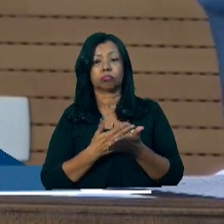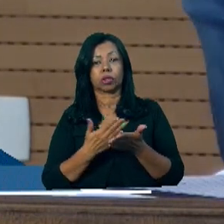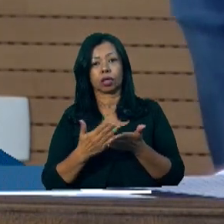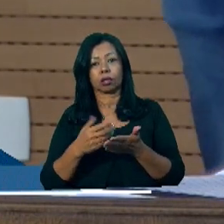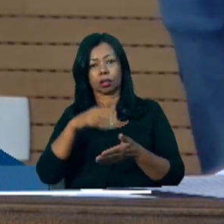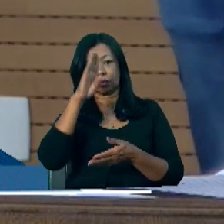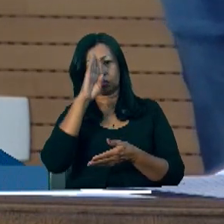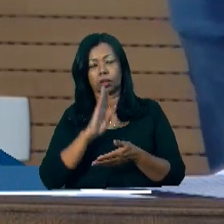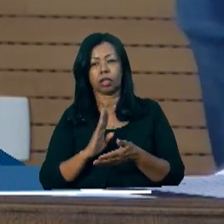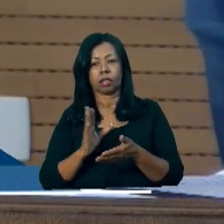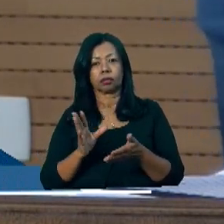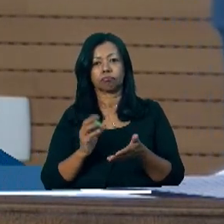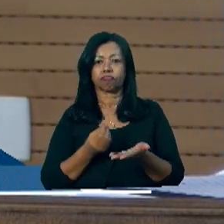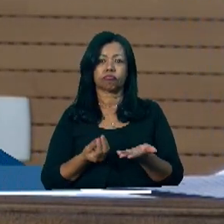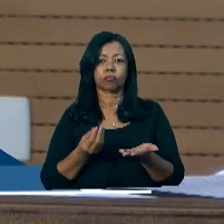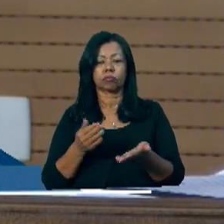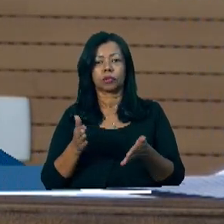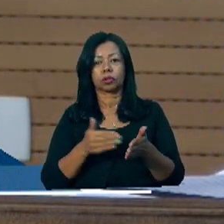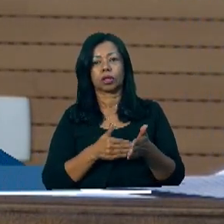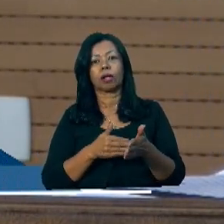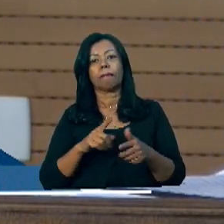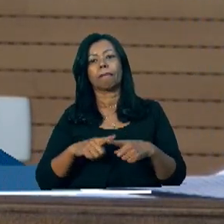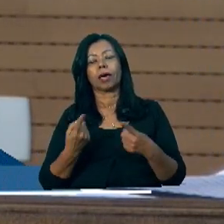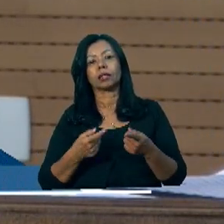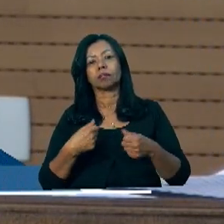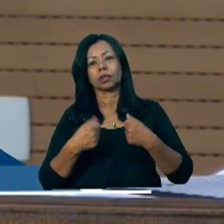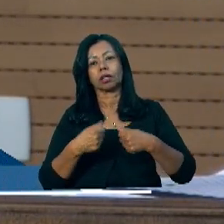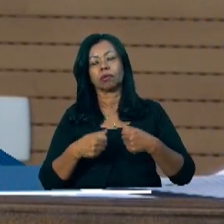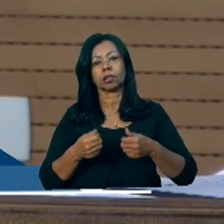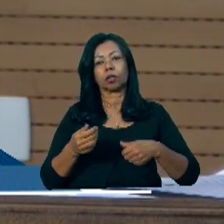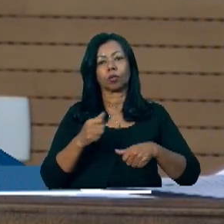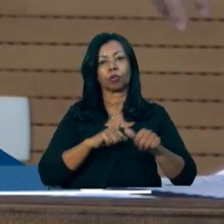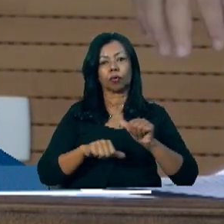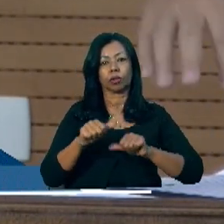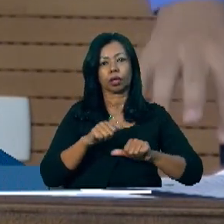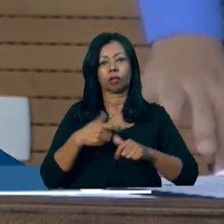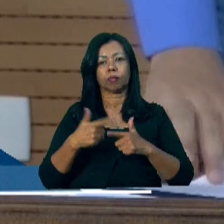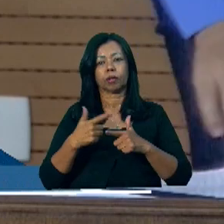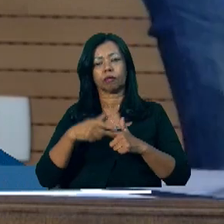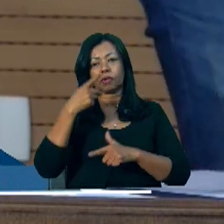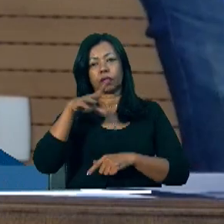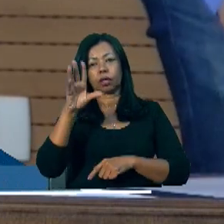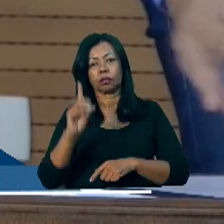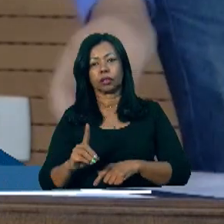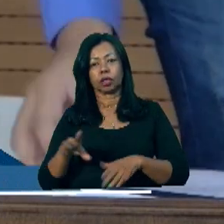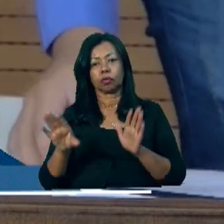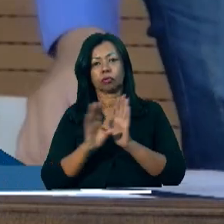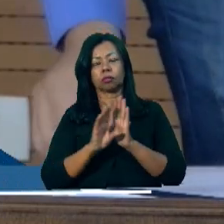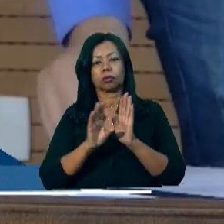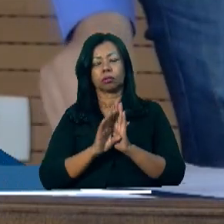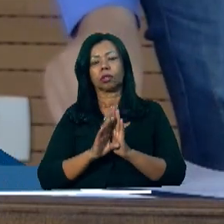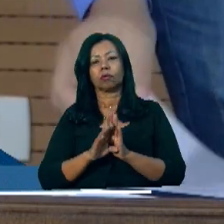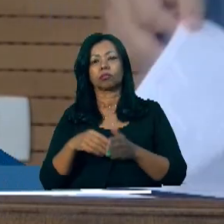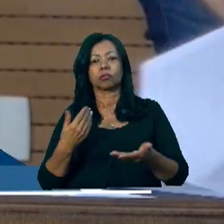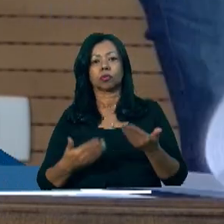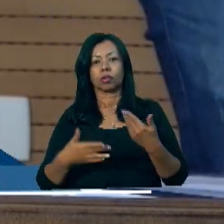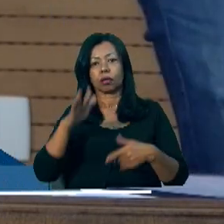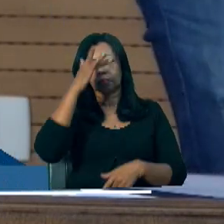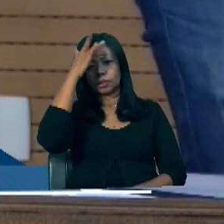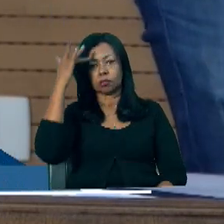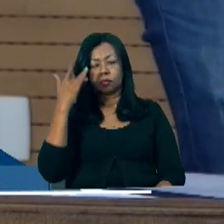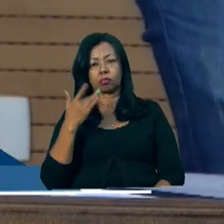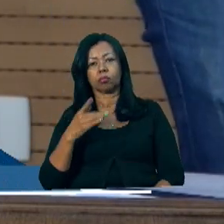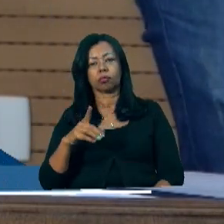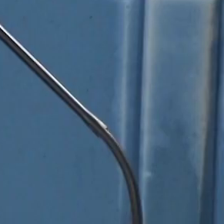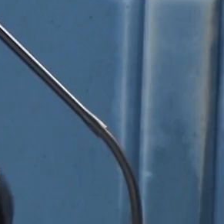a gratuidade como exceção mas o inverso deveria deveria ser regra por tratar-se de Direito Constitucional de qualquer pessoa